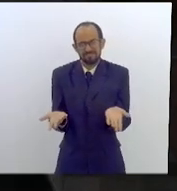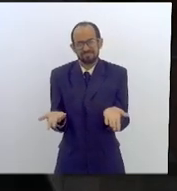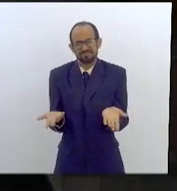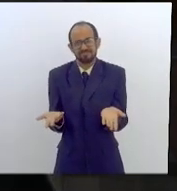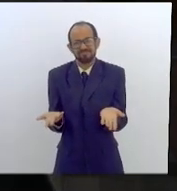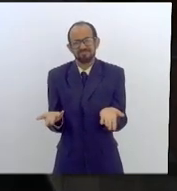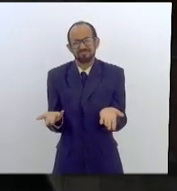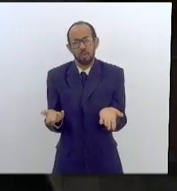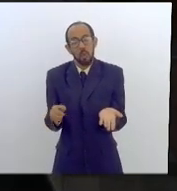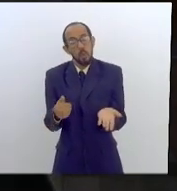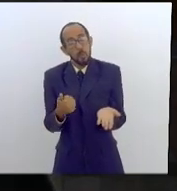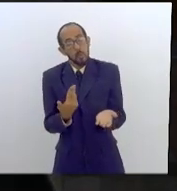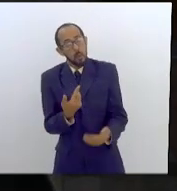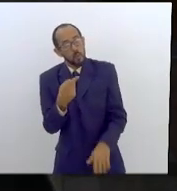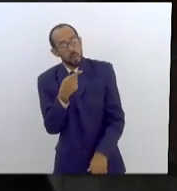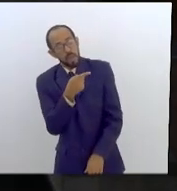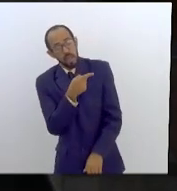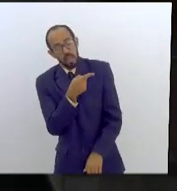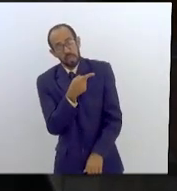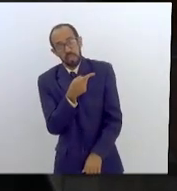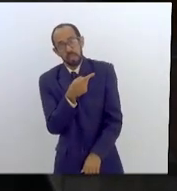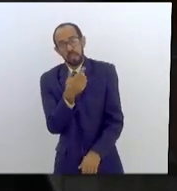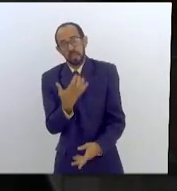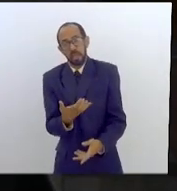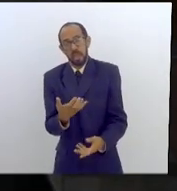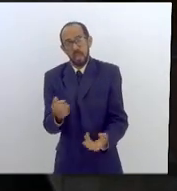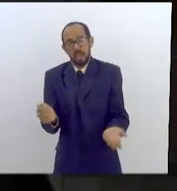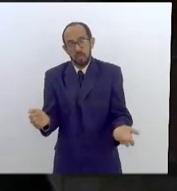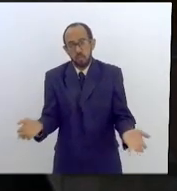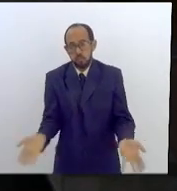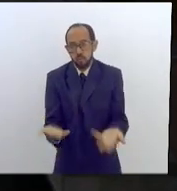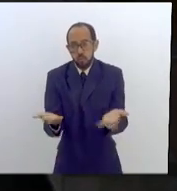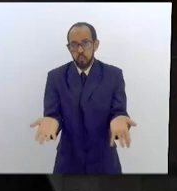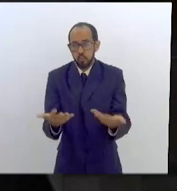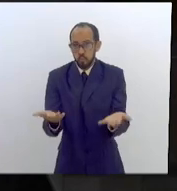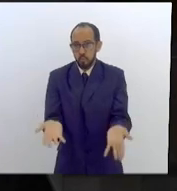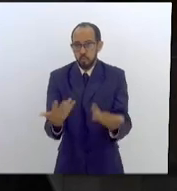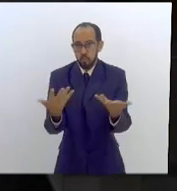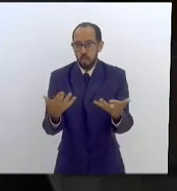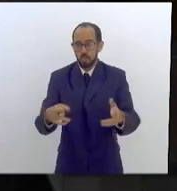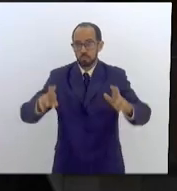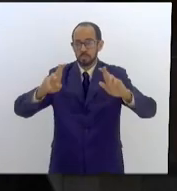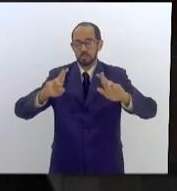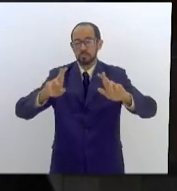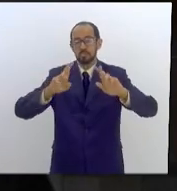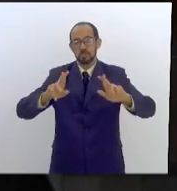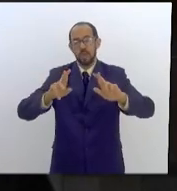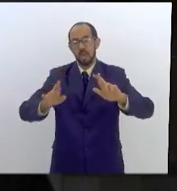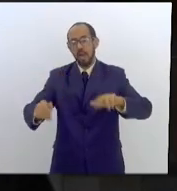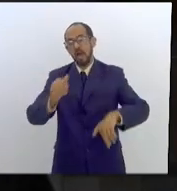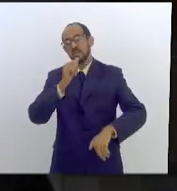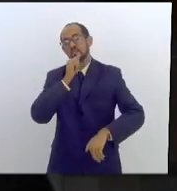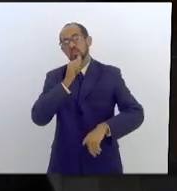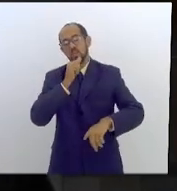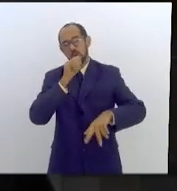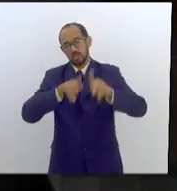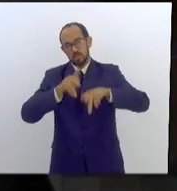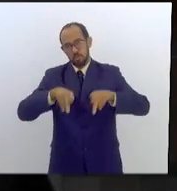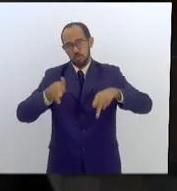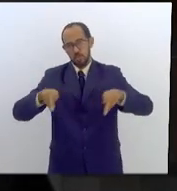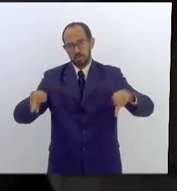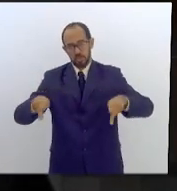ou esse cidadão só que é excitar e manter uma esperança Savana as pessoas